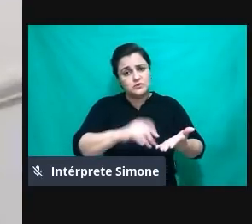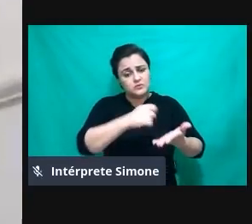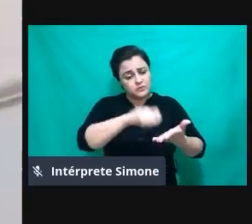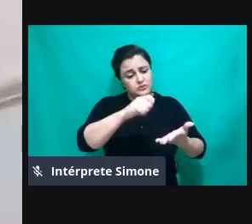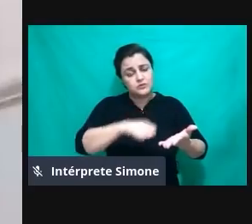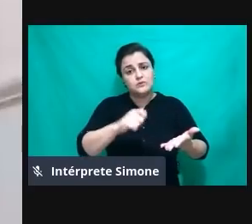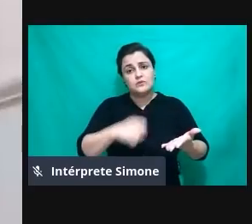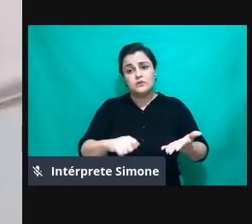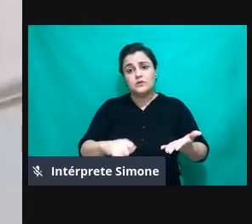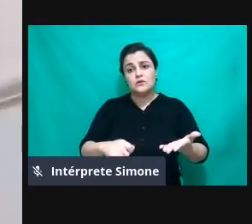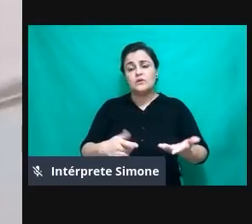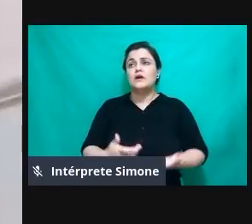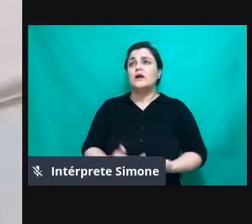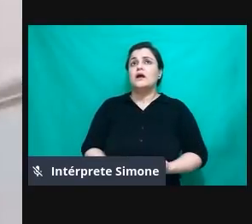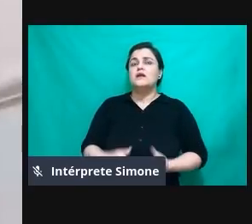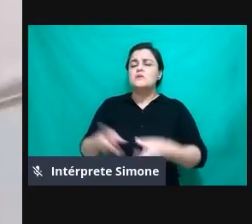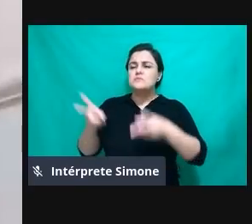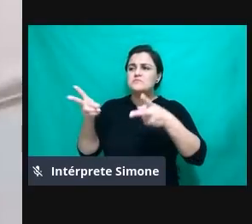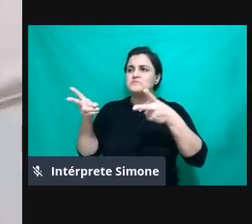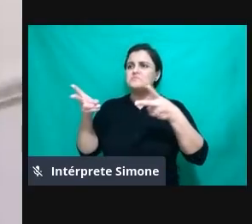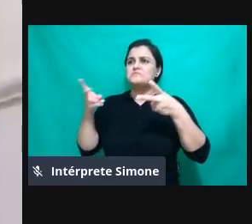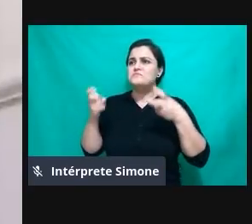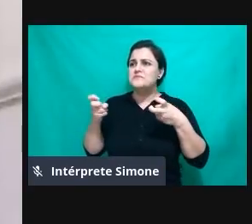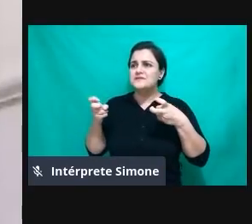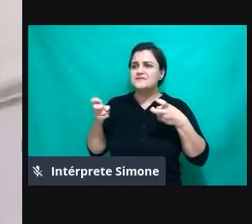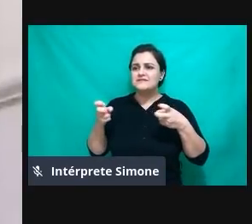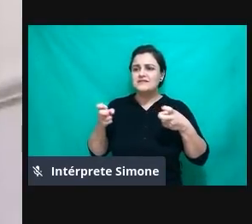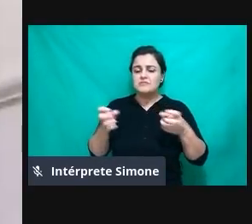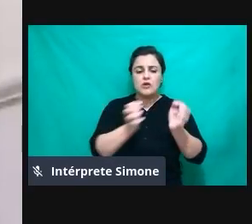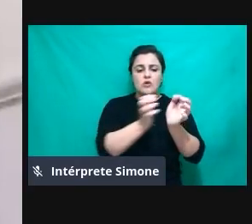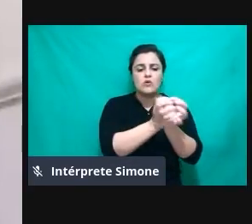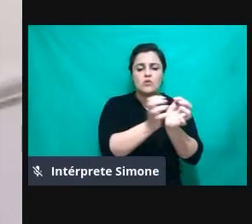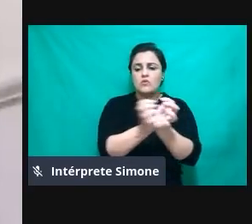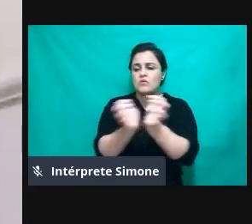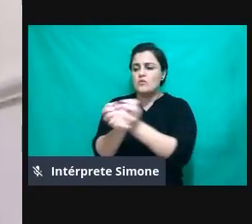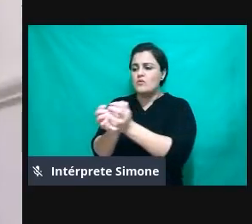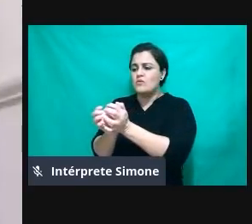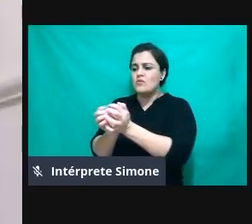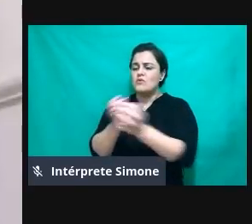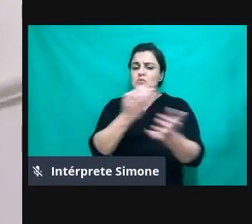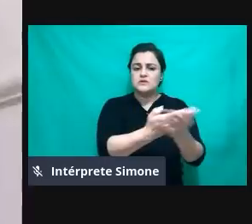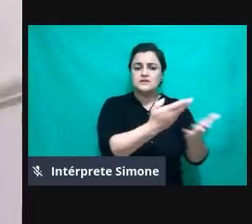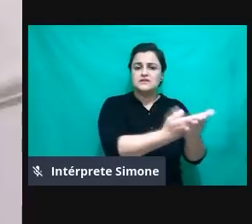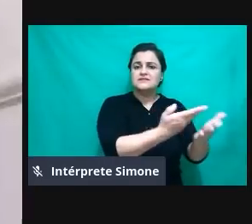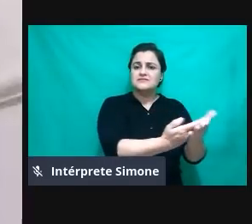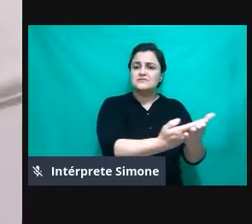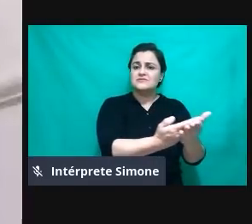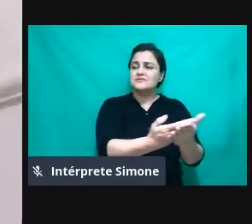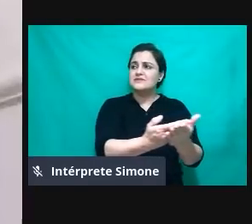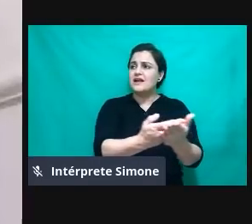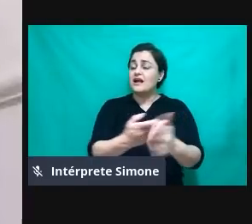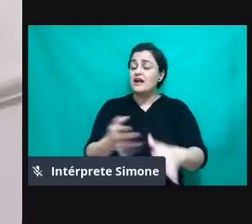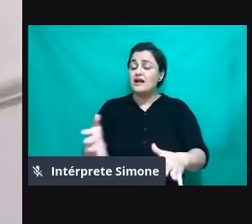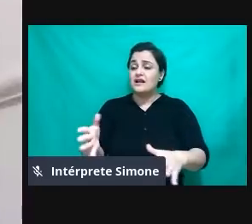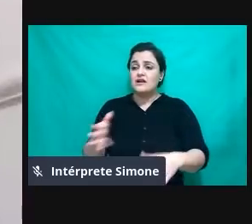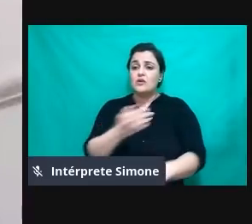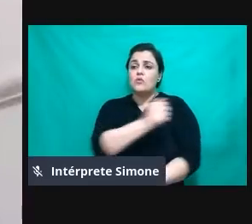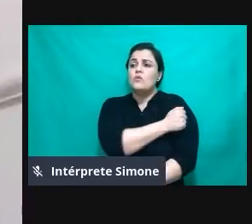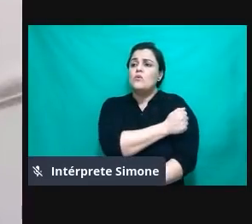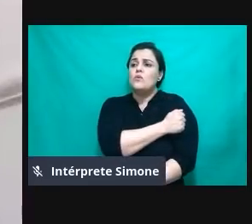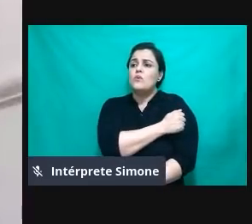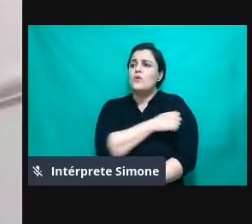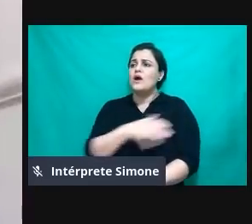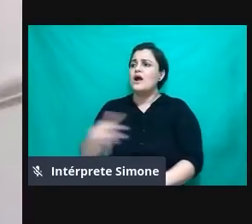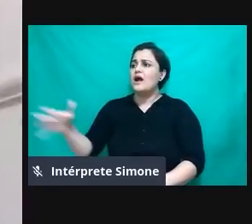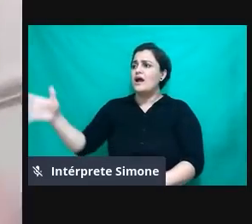participação, se eu chamar esse meu aluno para trabalhar, né, estar junto, chamar um colega, onde eu lanço um desafio para o